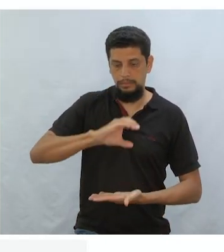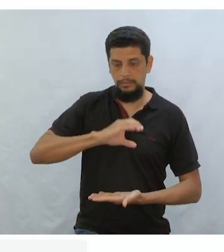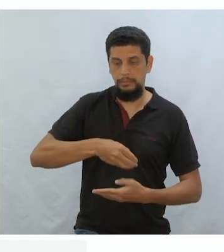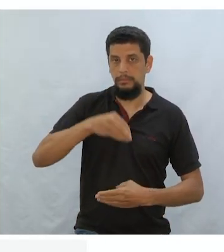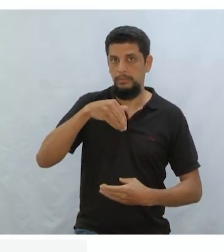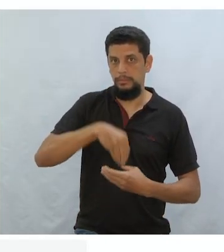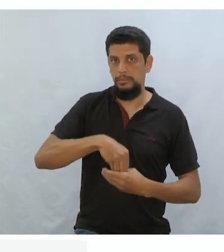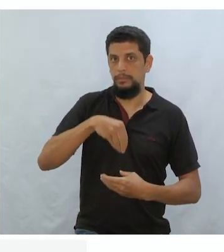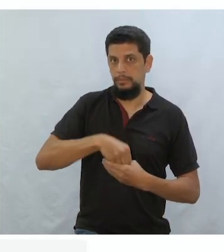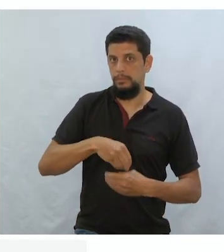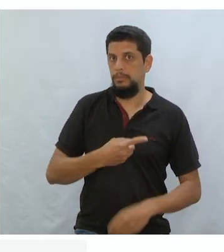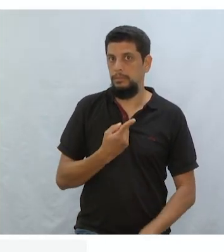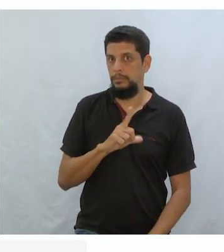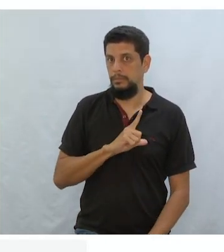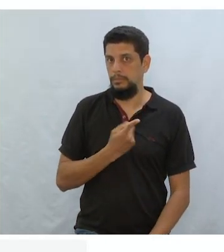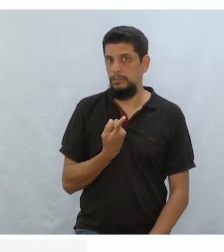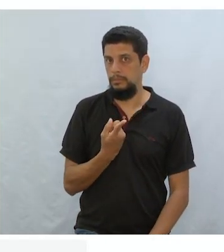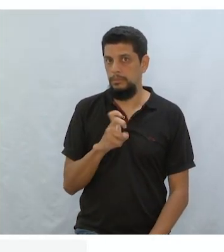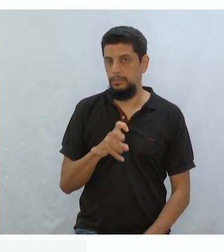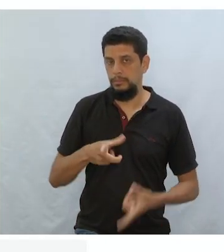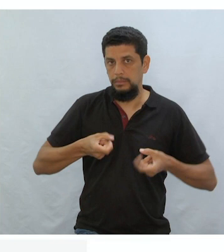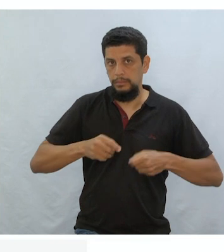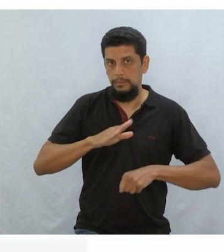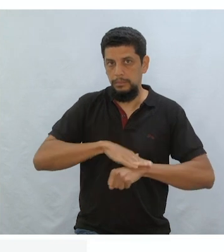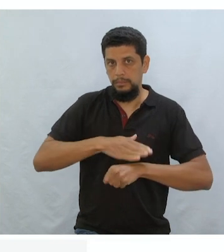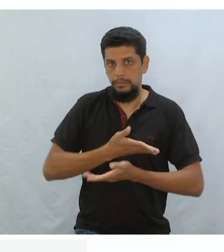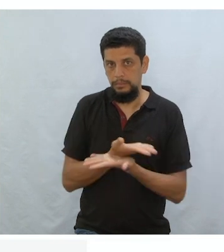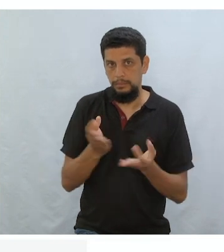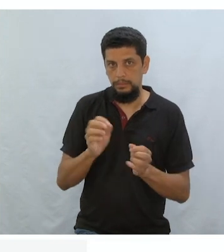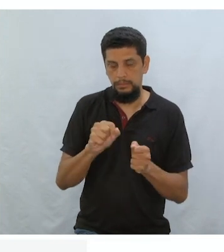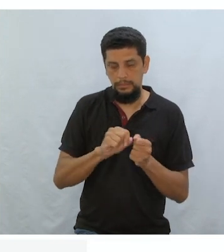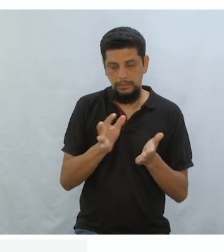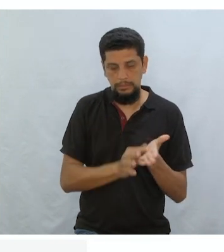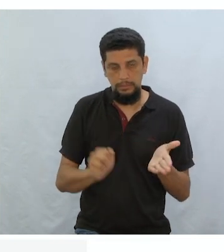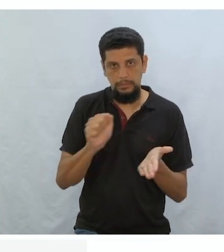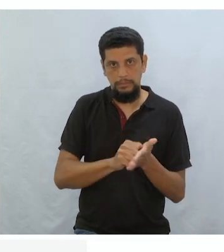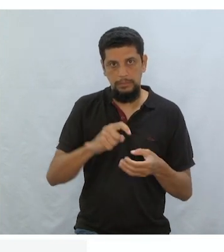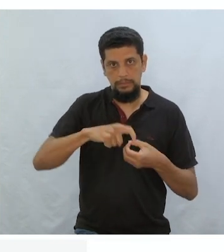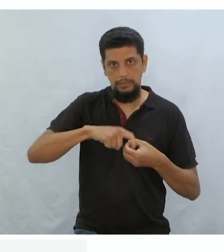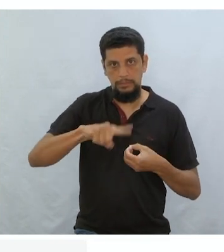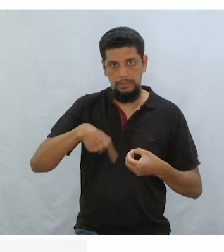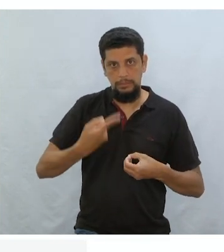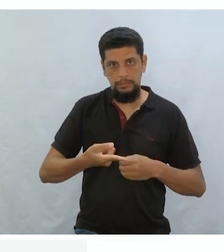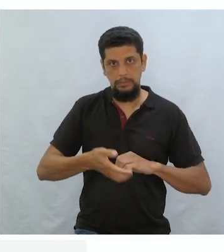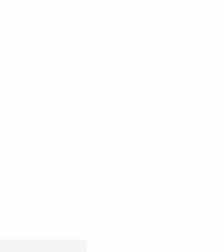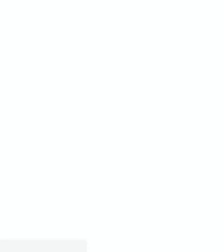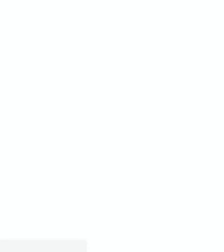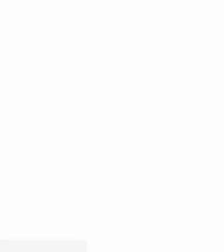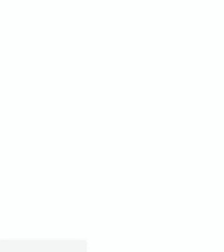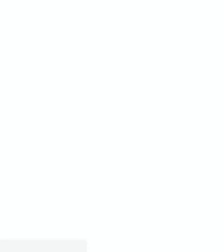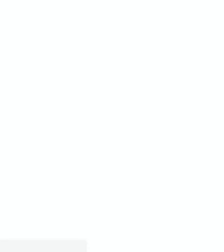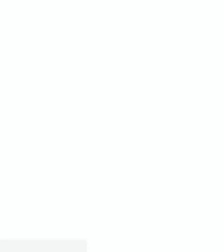é 15 grampos. Vou dar um tempinho para você fazer esse registro e já já eu volto.